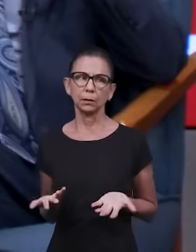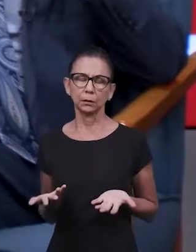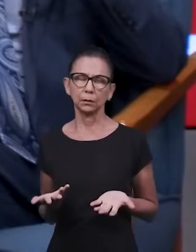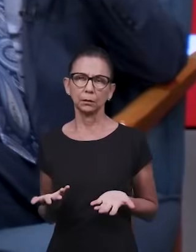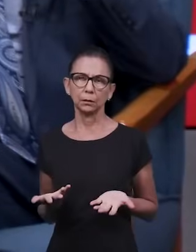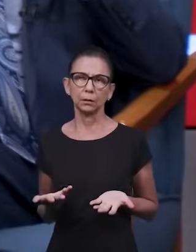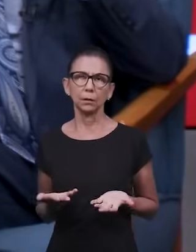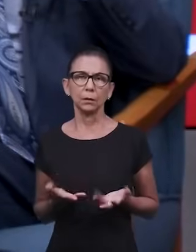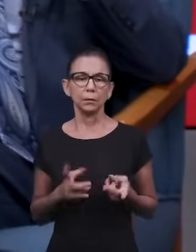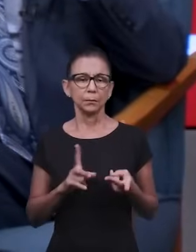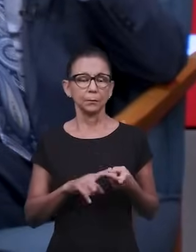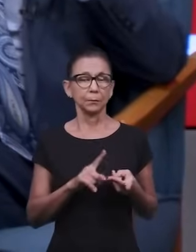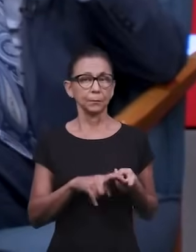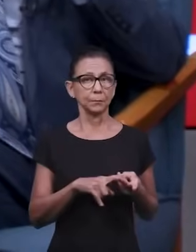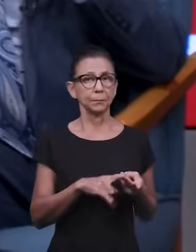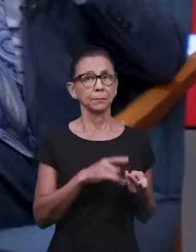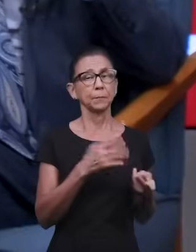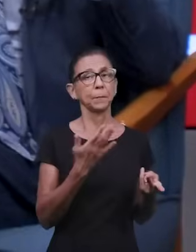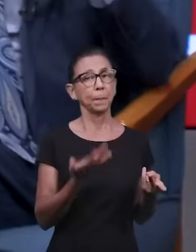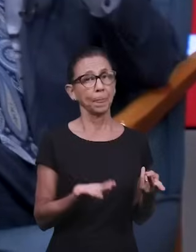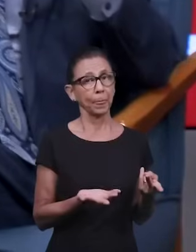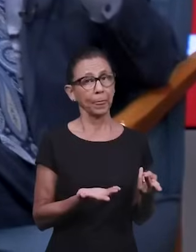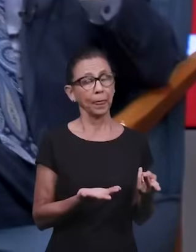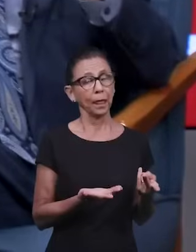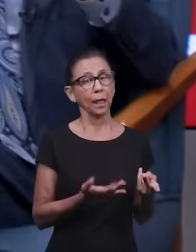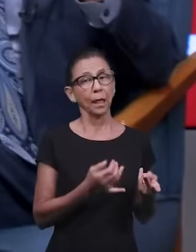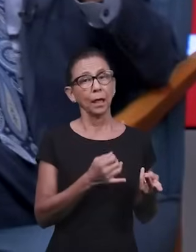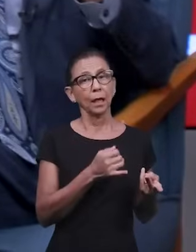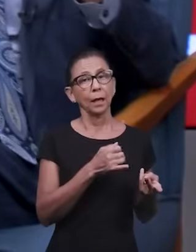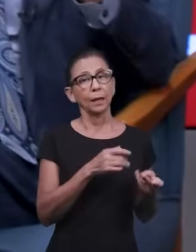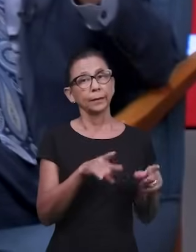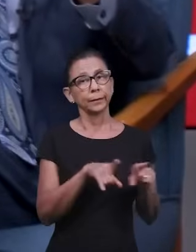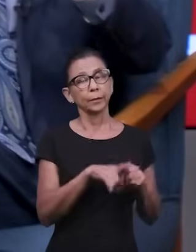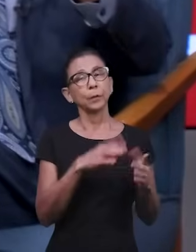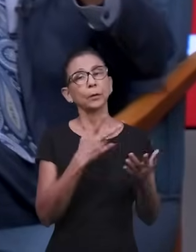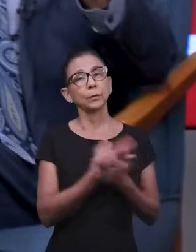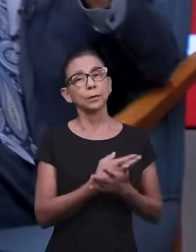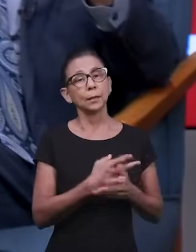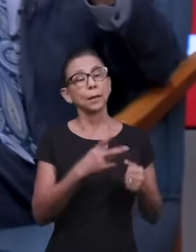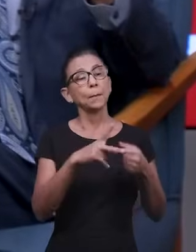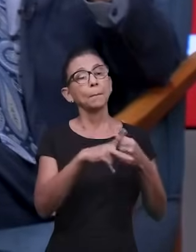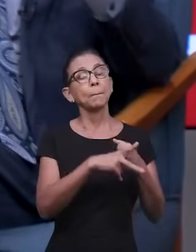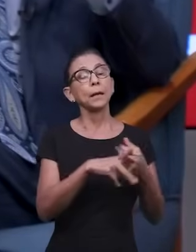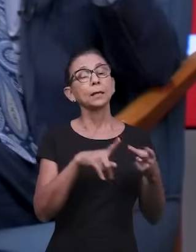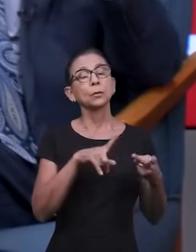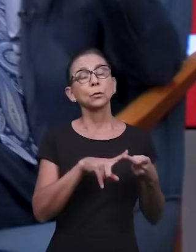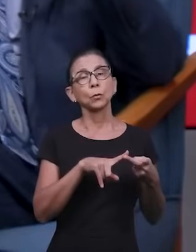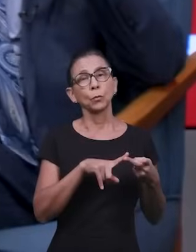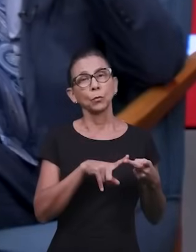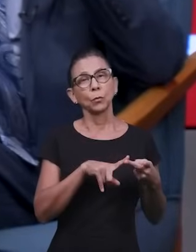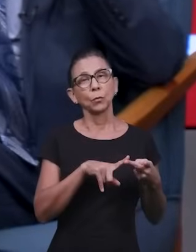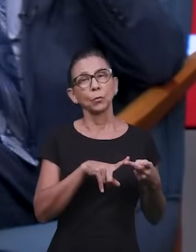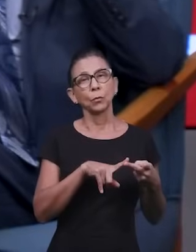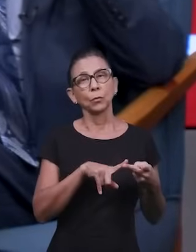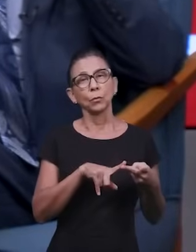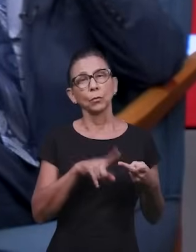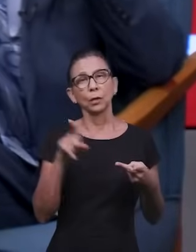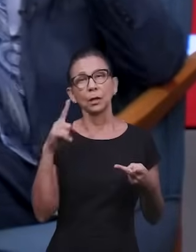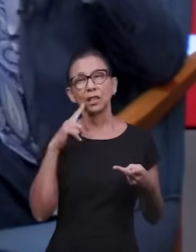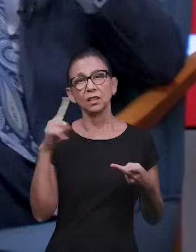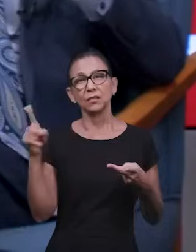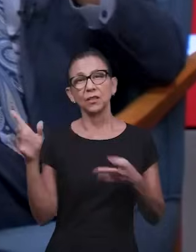nega Jesus Jesus entrega uma revelação para ele uma profecia você vai me negar se forma alguma